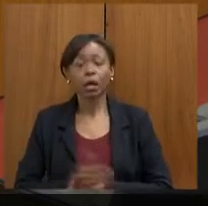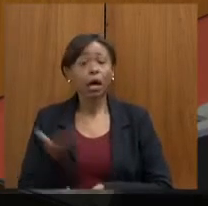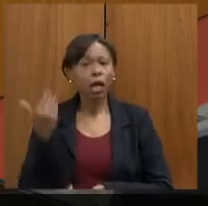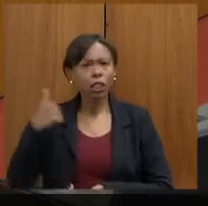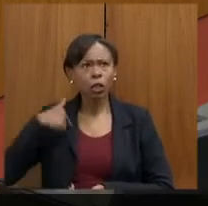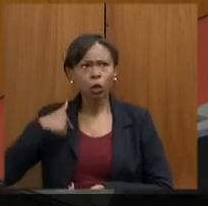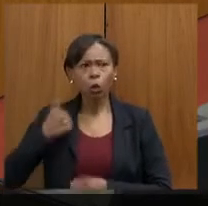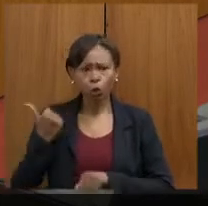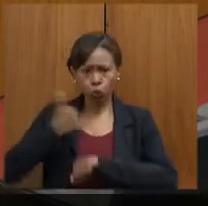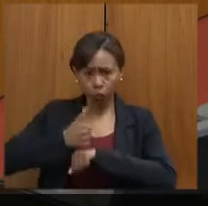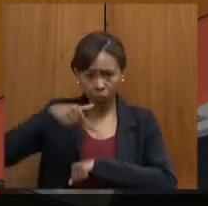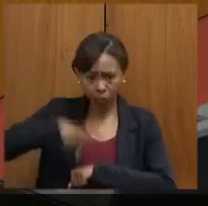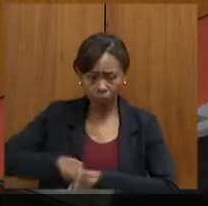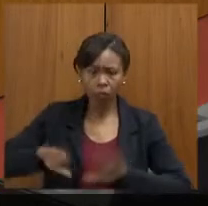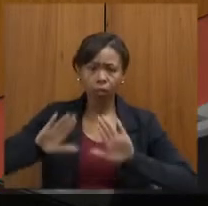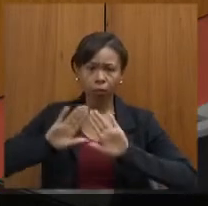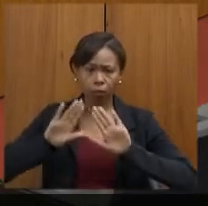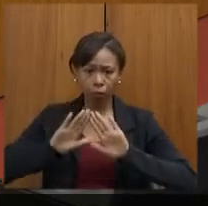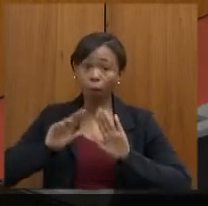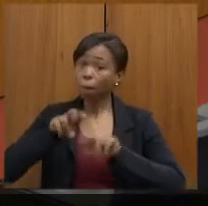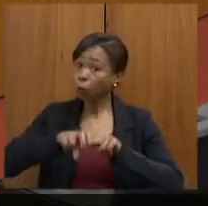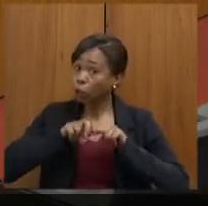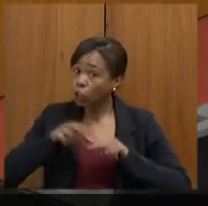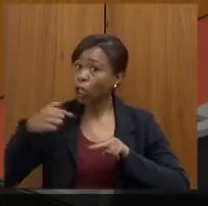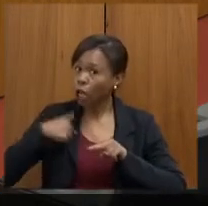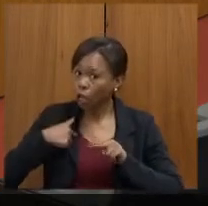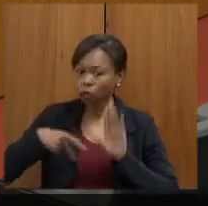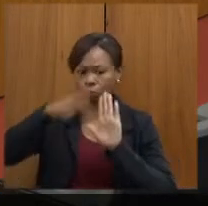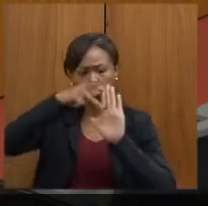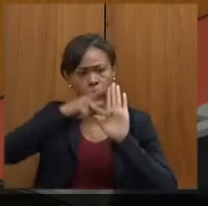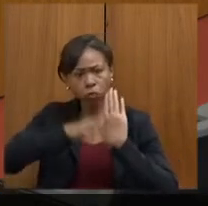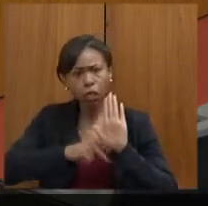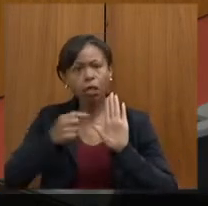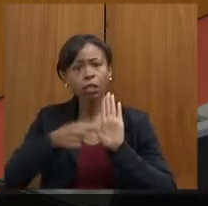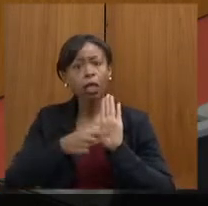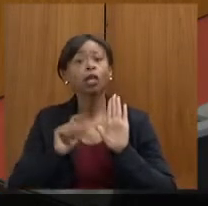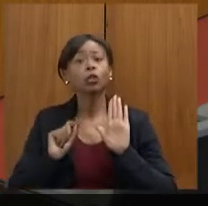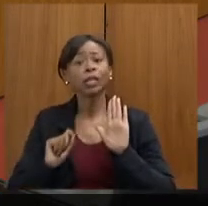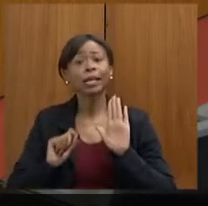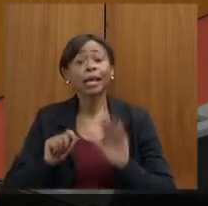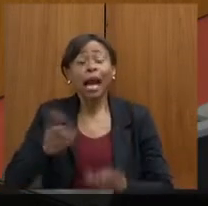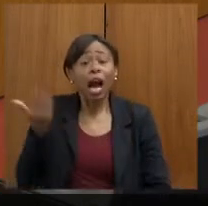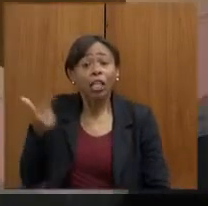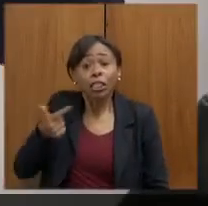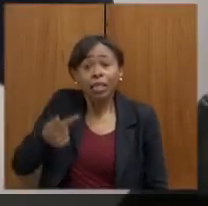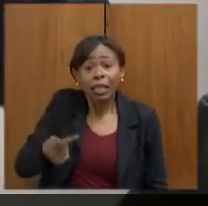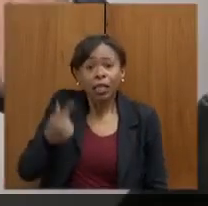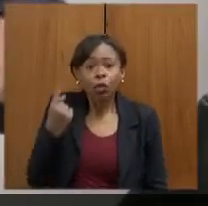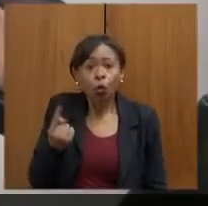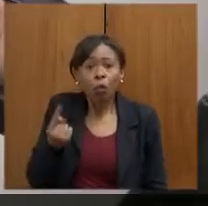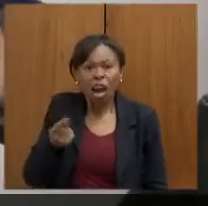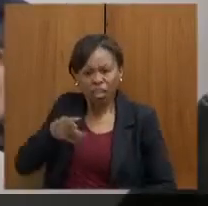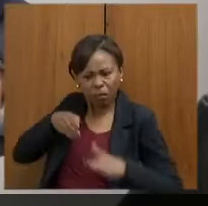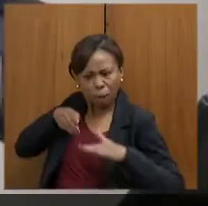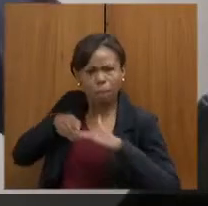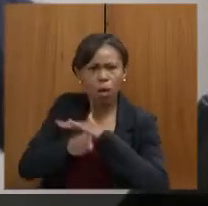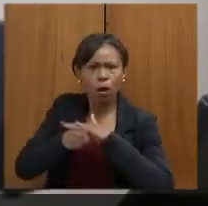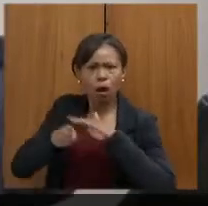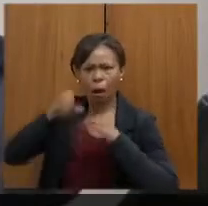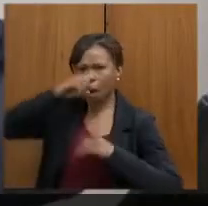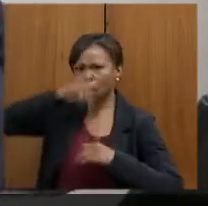quando eu assumi a assembleia por isso eu entrei com os projetos 71 Invasões de terras cujas decisões